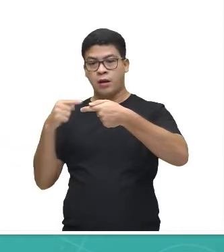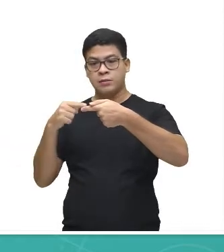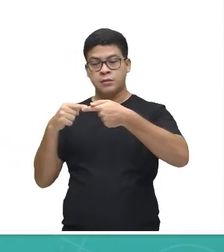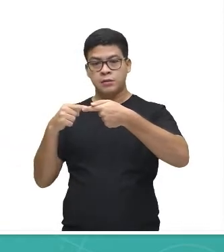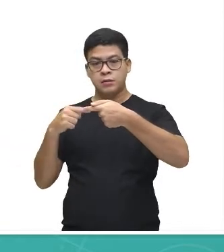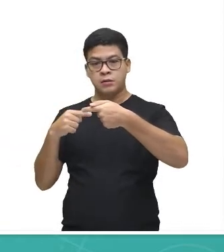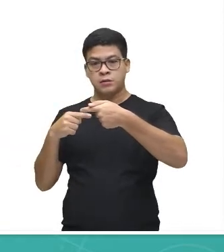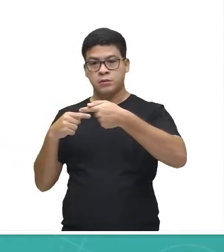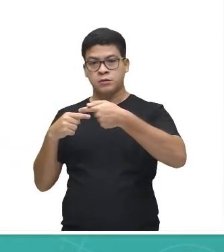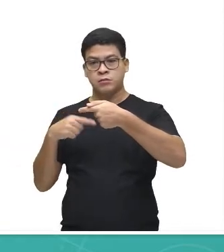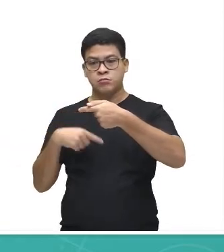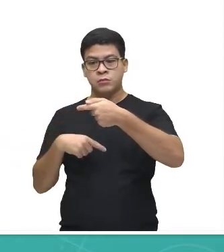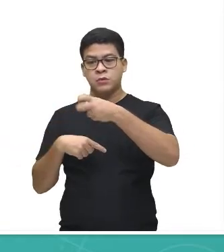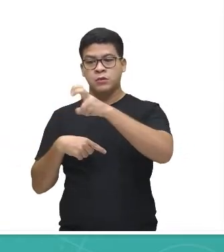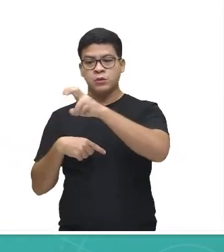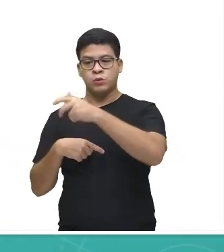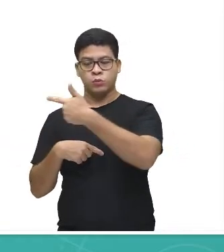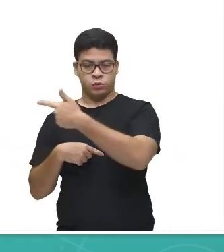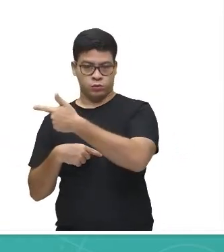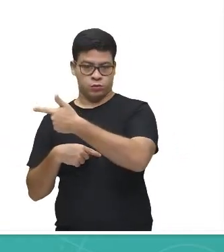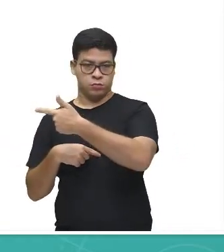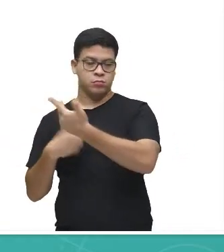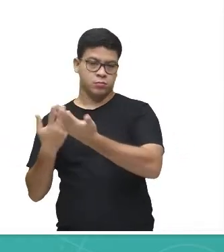Percebam, eu tinha